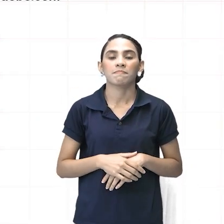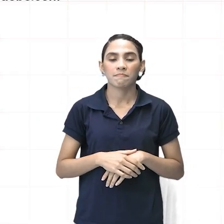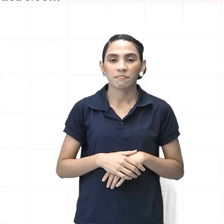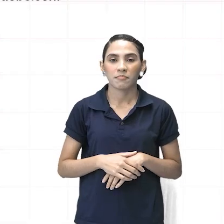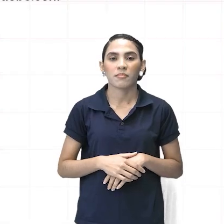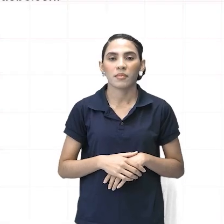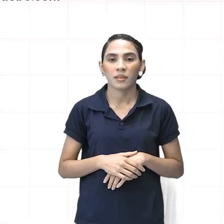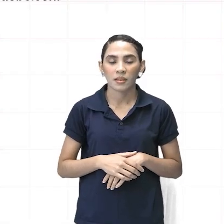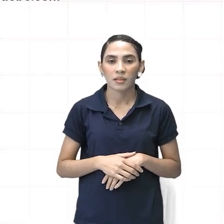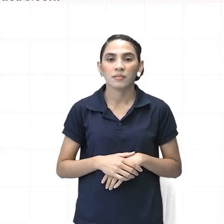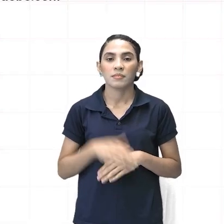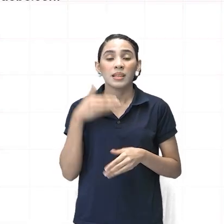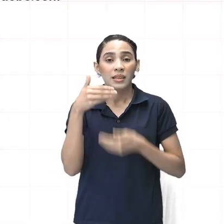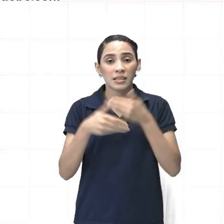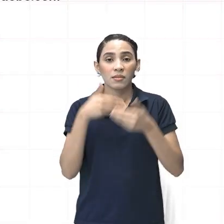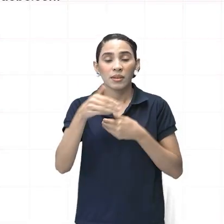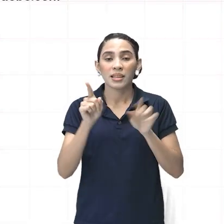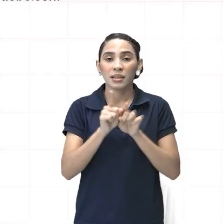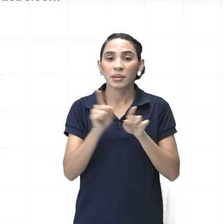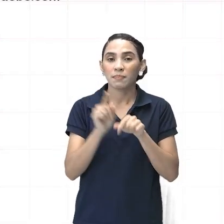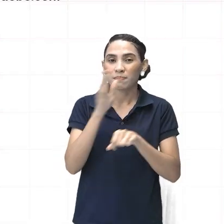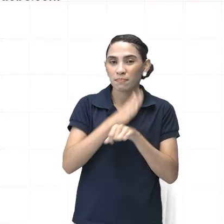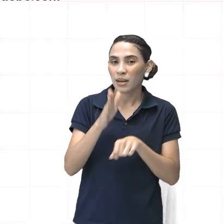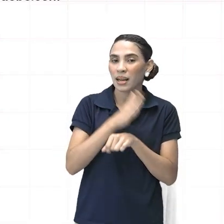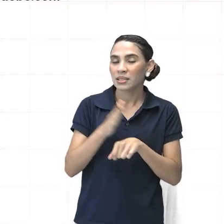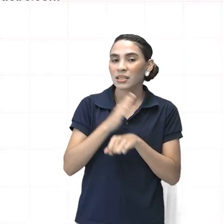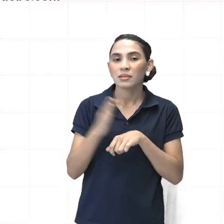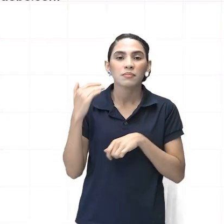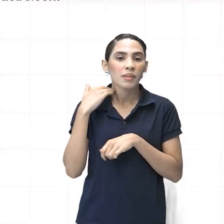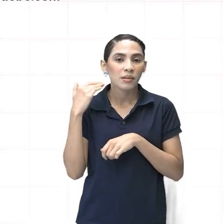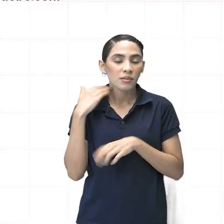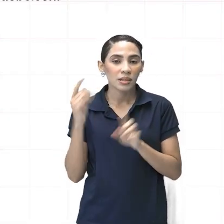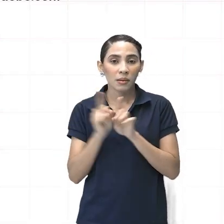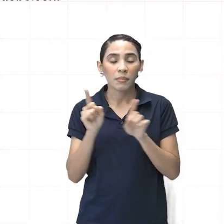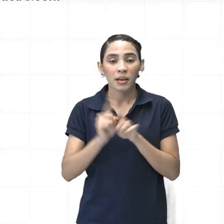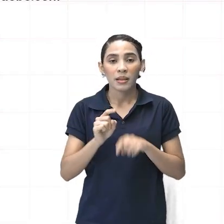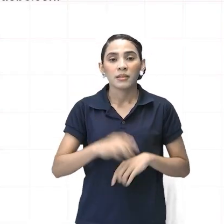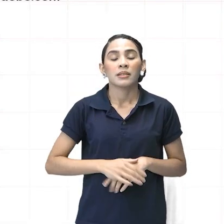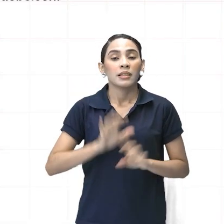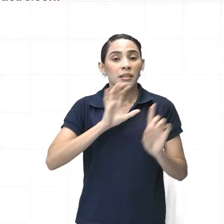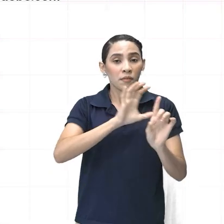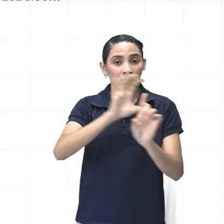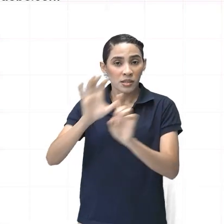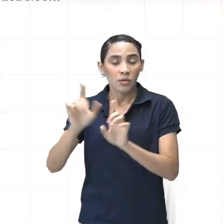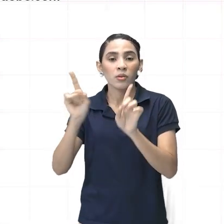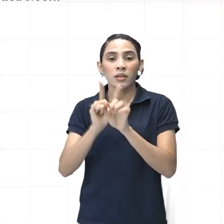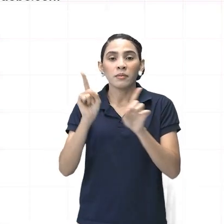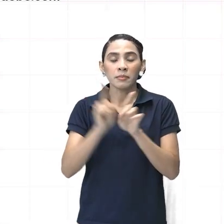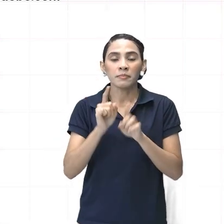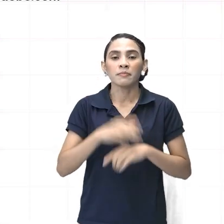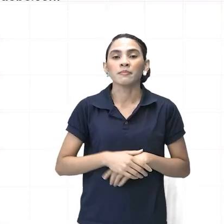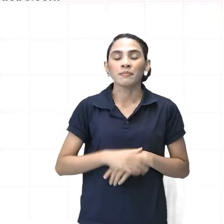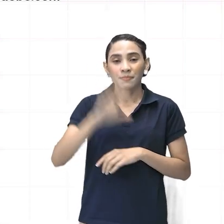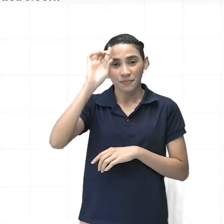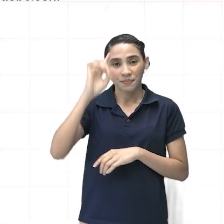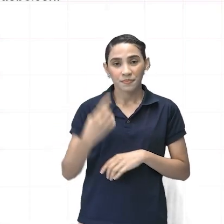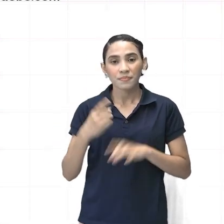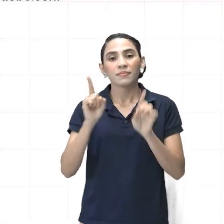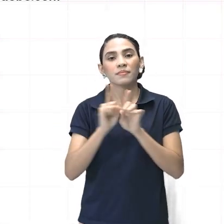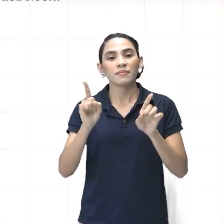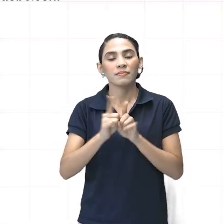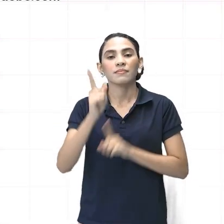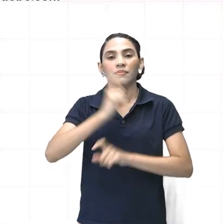assumindo, desenvolvendo suas atividades bancárias também. E isso acabou influenciando decisivamente